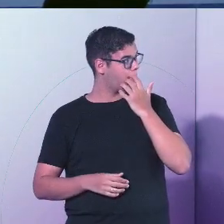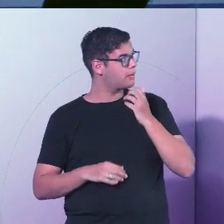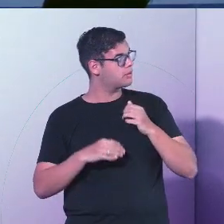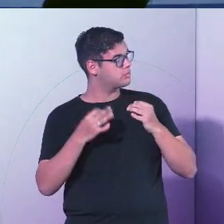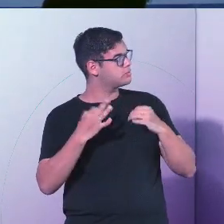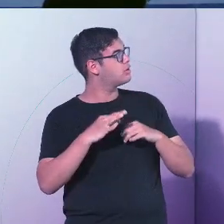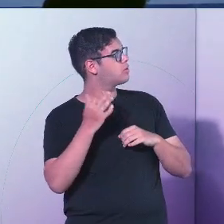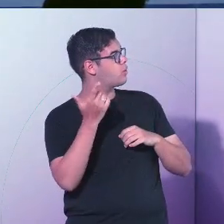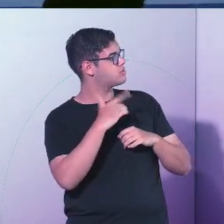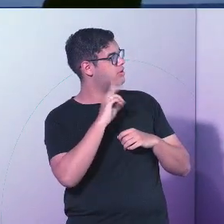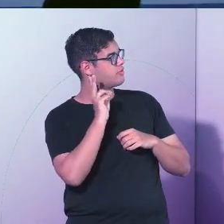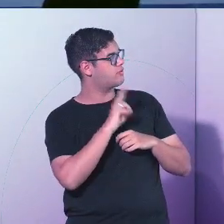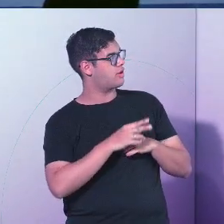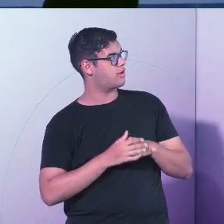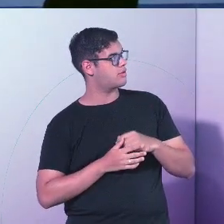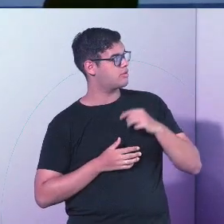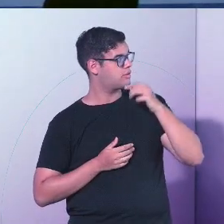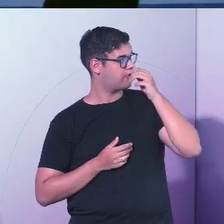a apresentação?